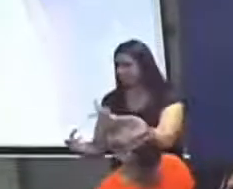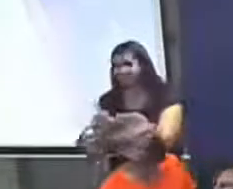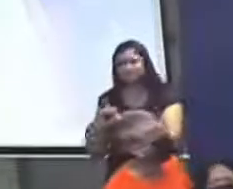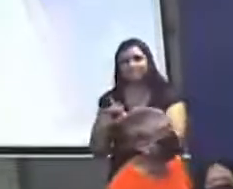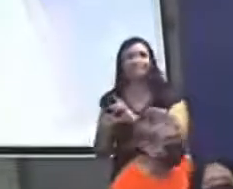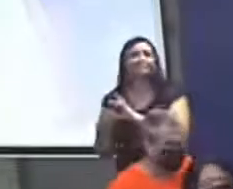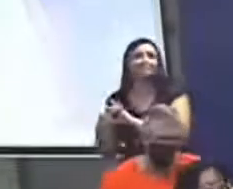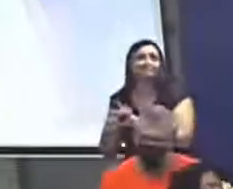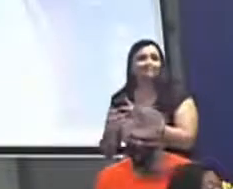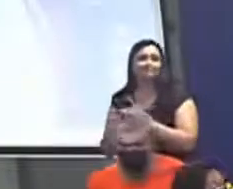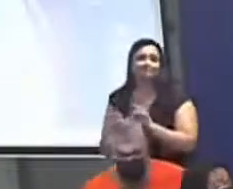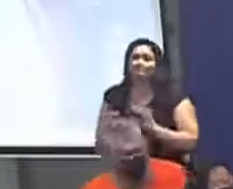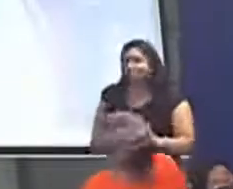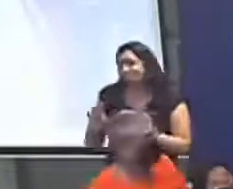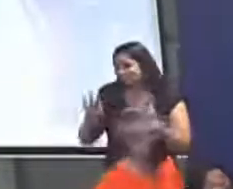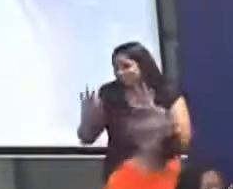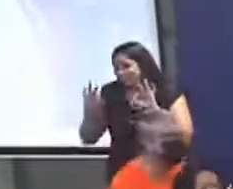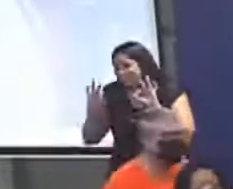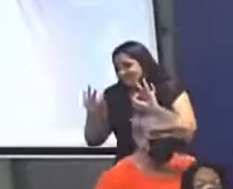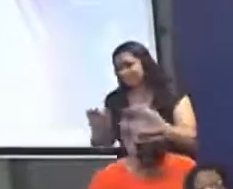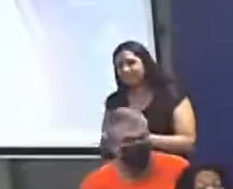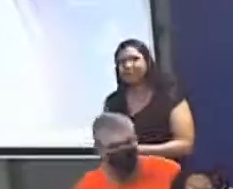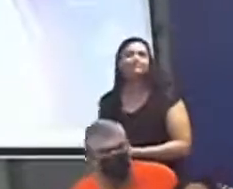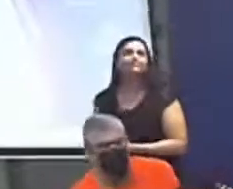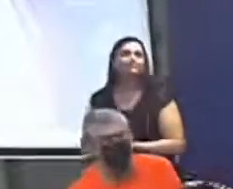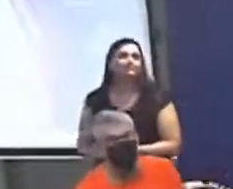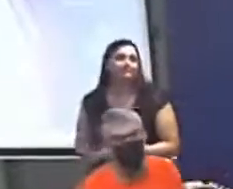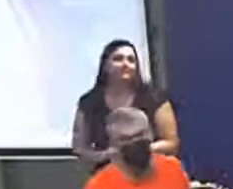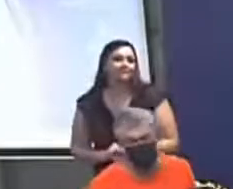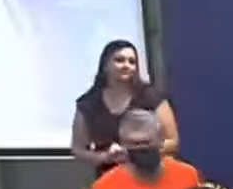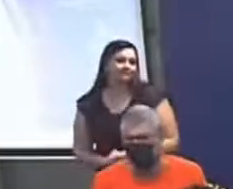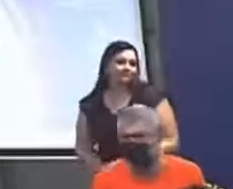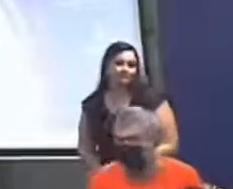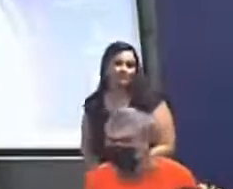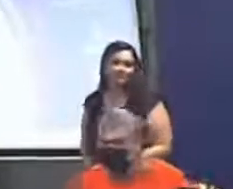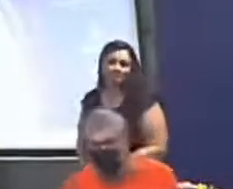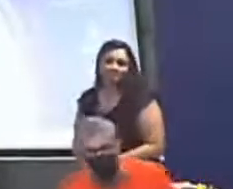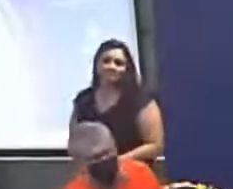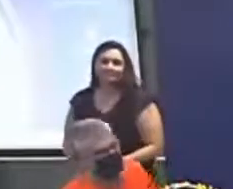que sobra. Elegante.